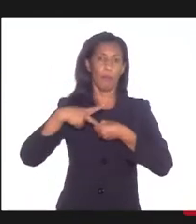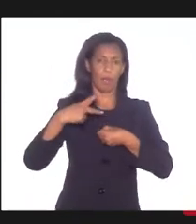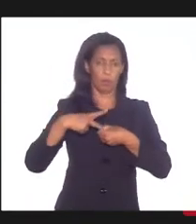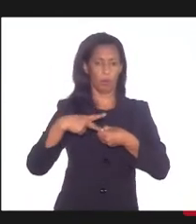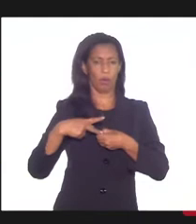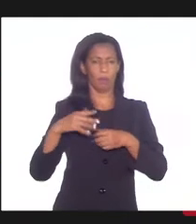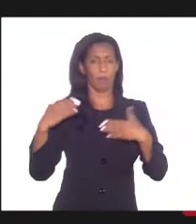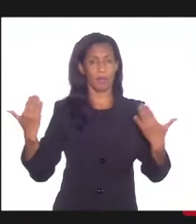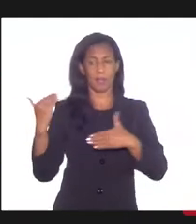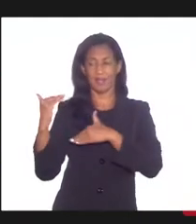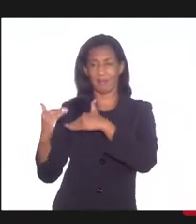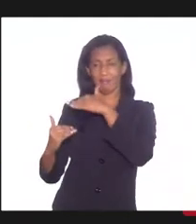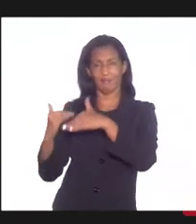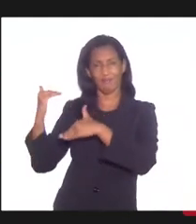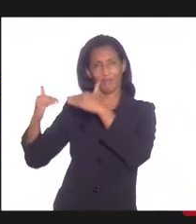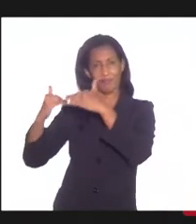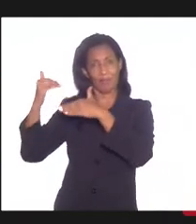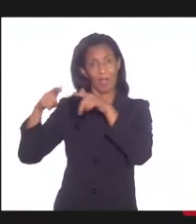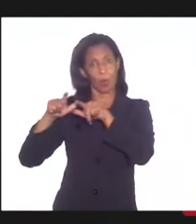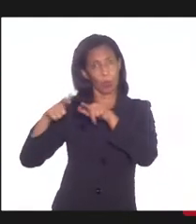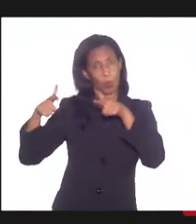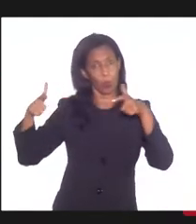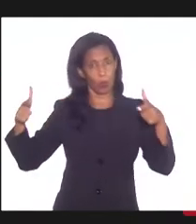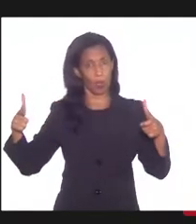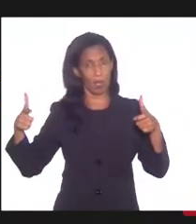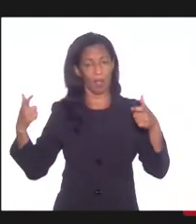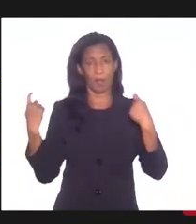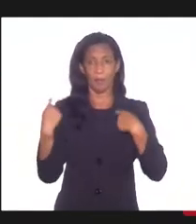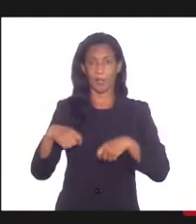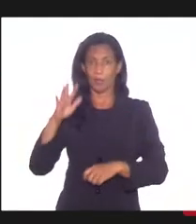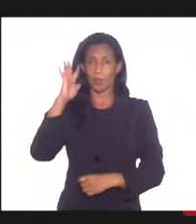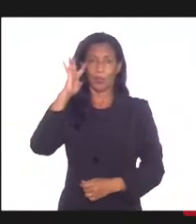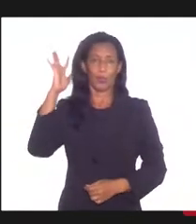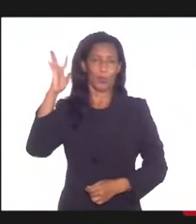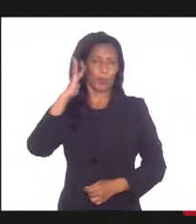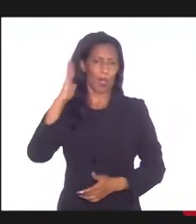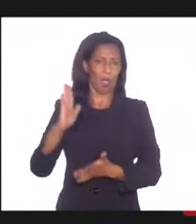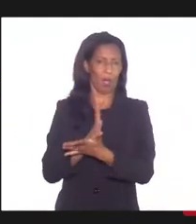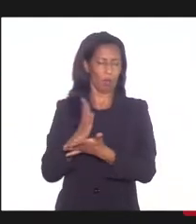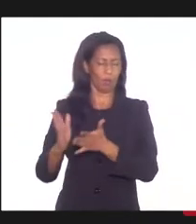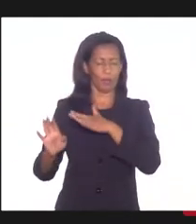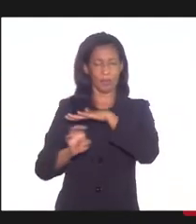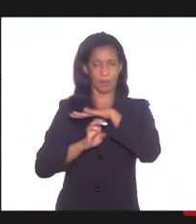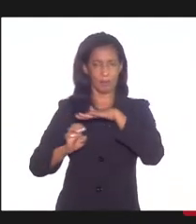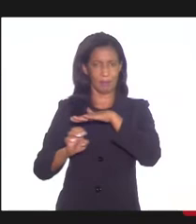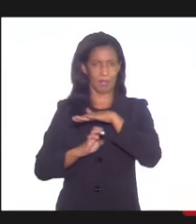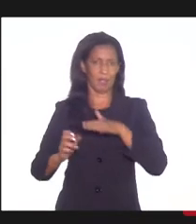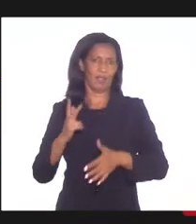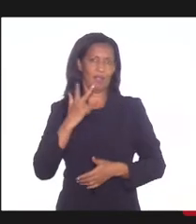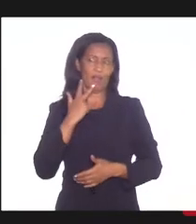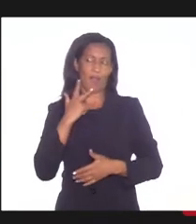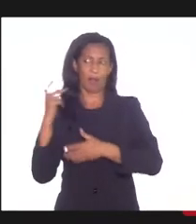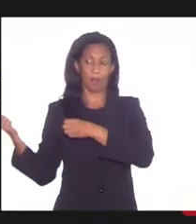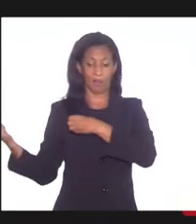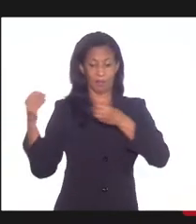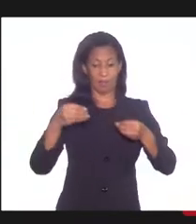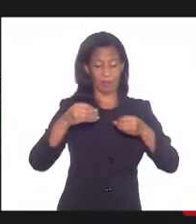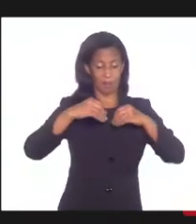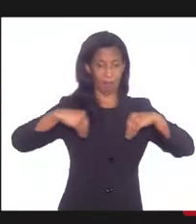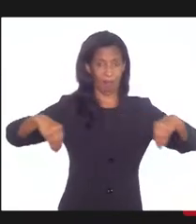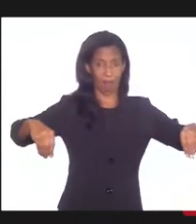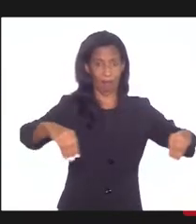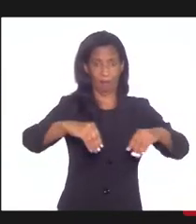esse crescimento muito grande merece uma reflexão. Algumas empresas dizem, olha, para trazer para a terra eu tenho que